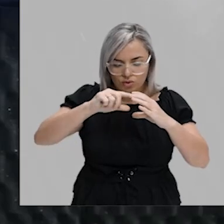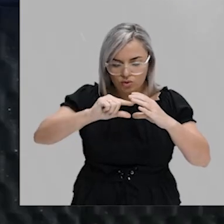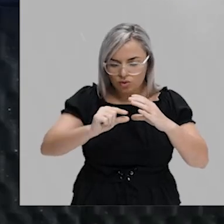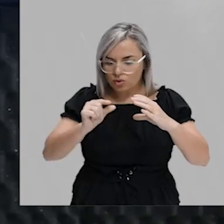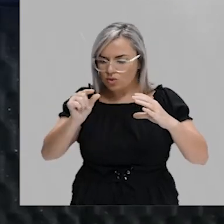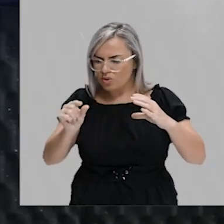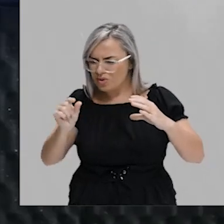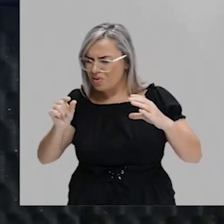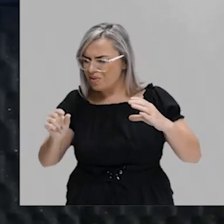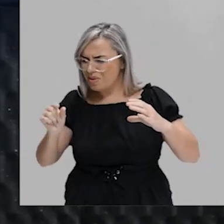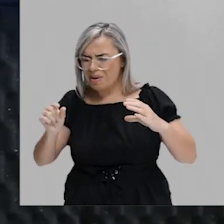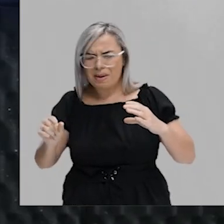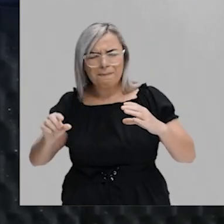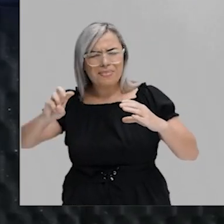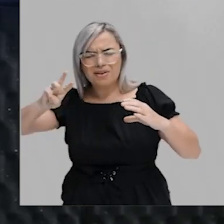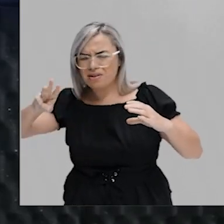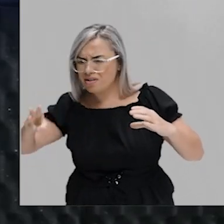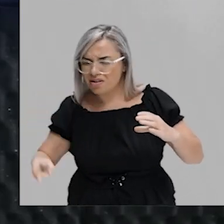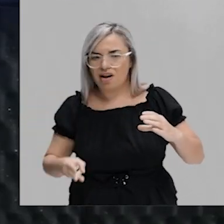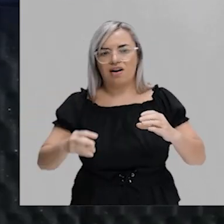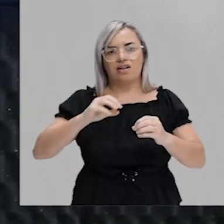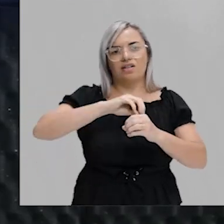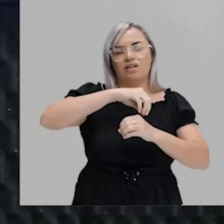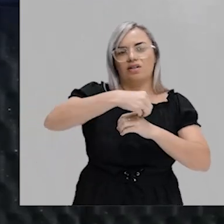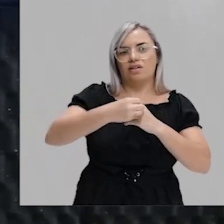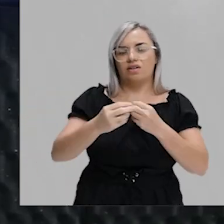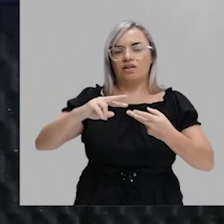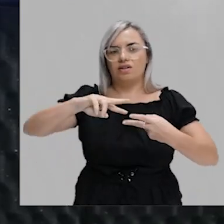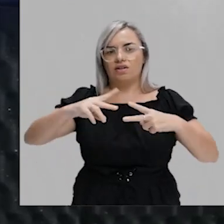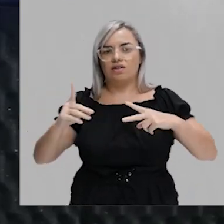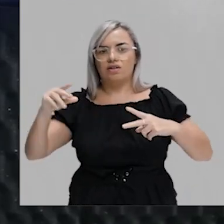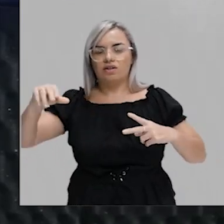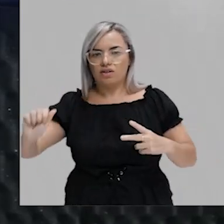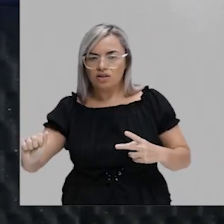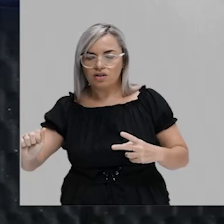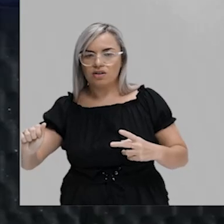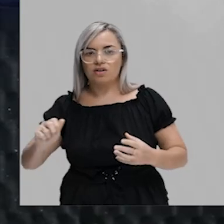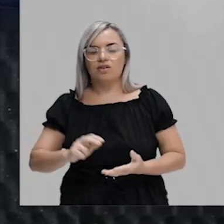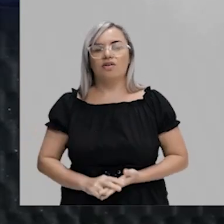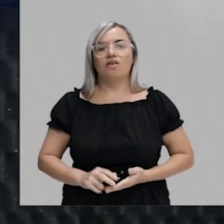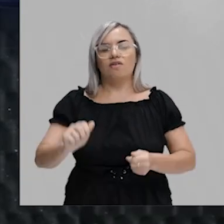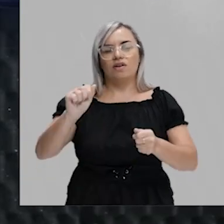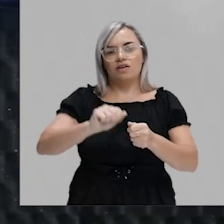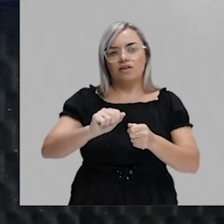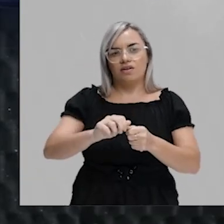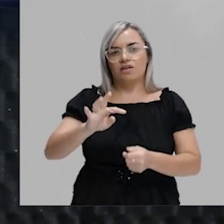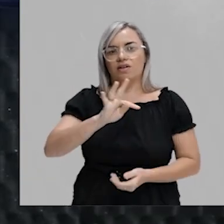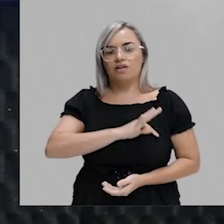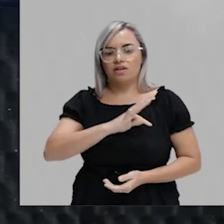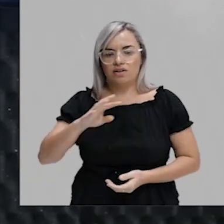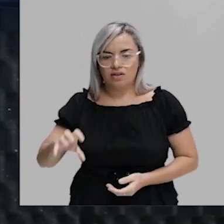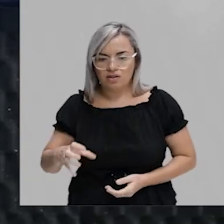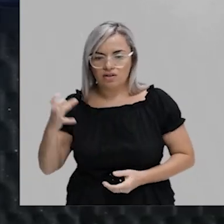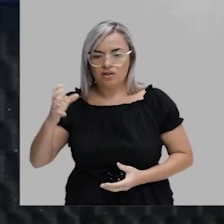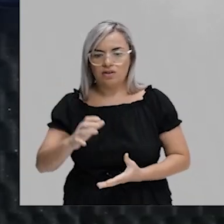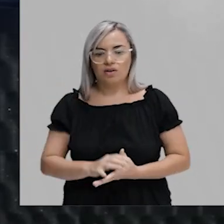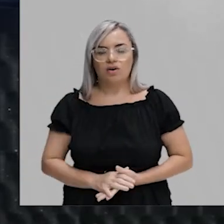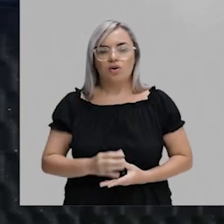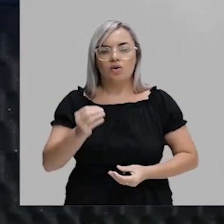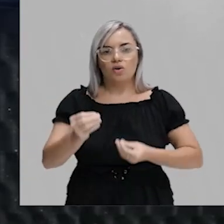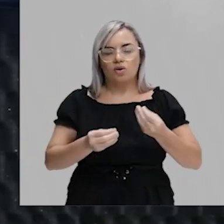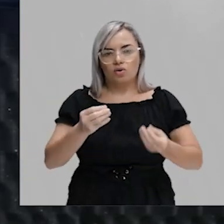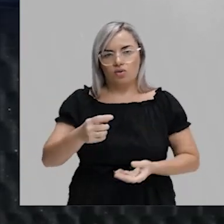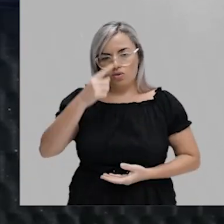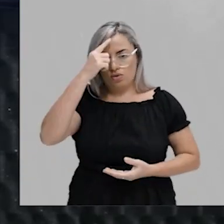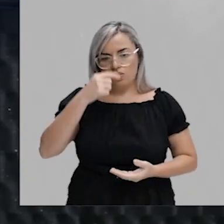de DNA. Sabendo disso, a gente consegue fazer essa técnica acontecer. Então, extrair ali o